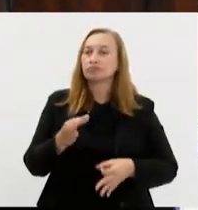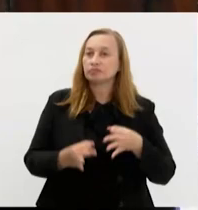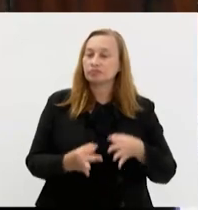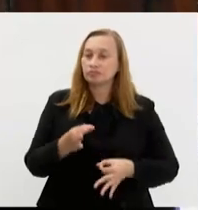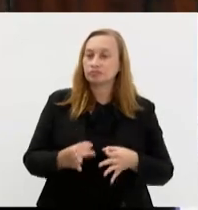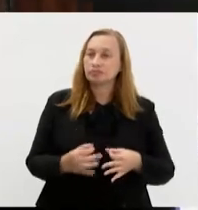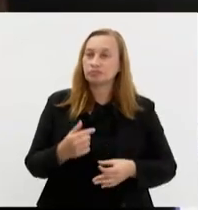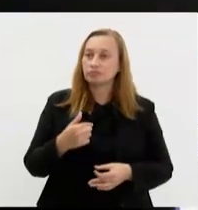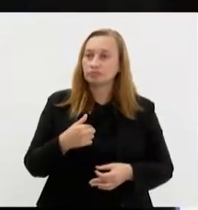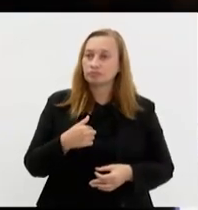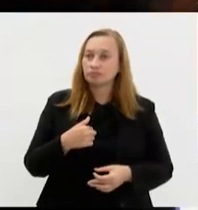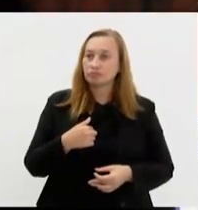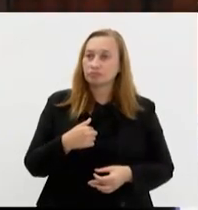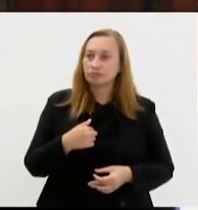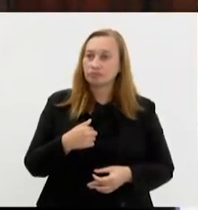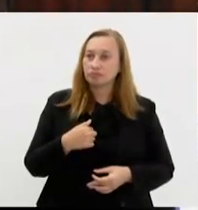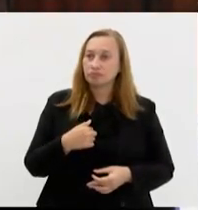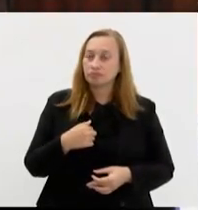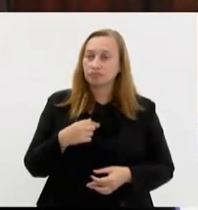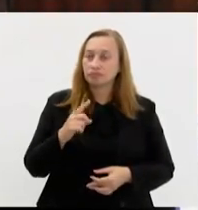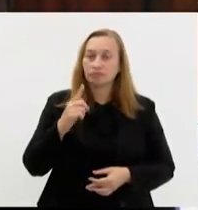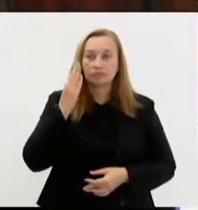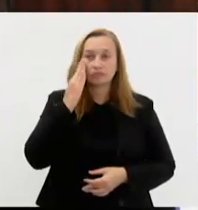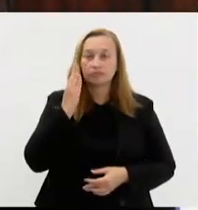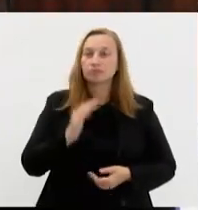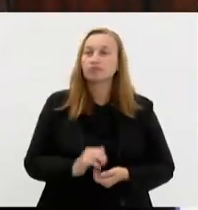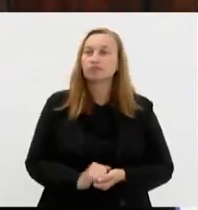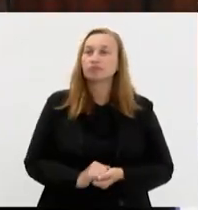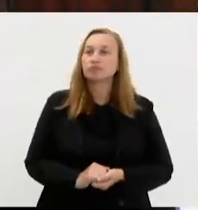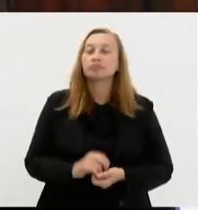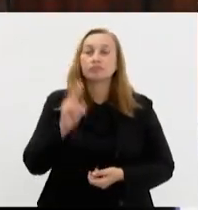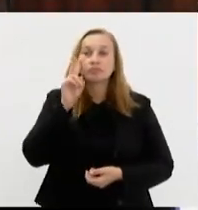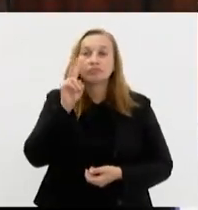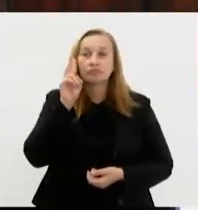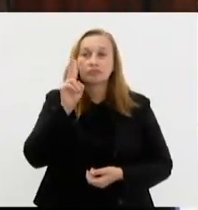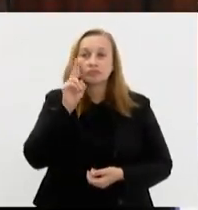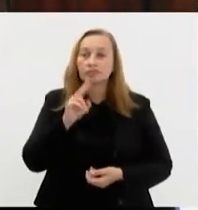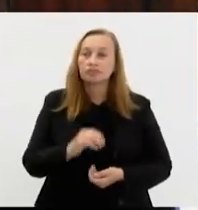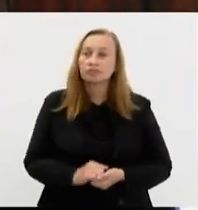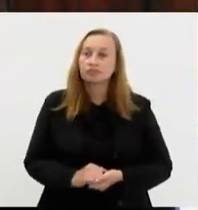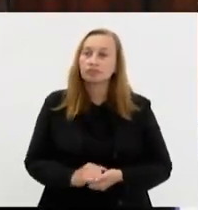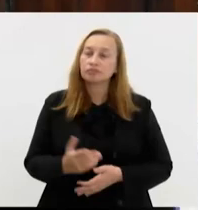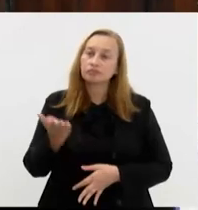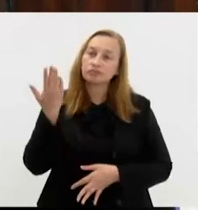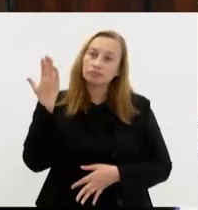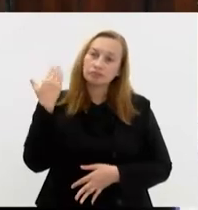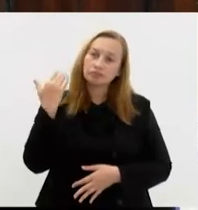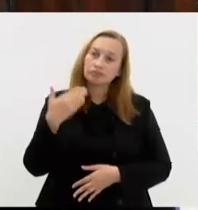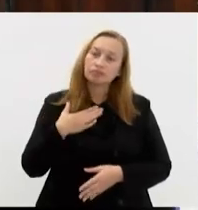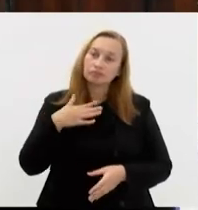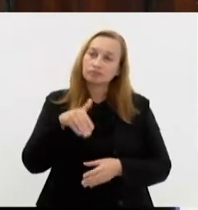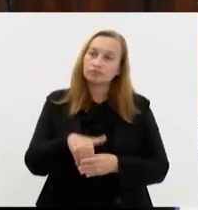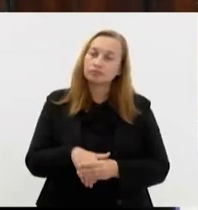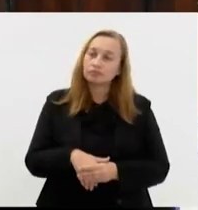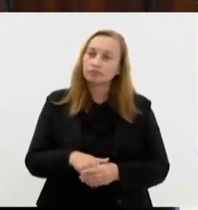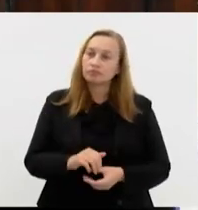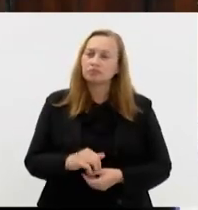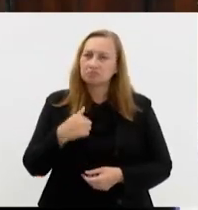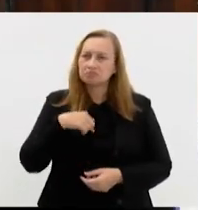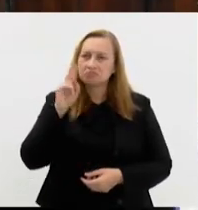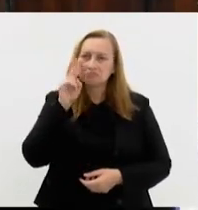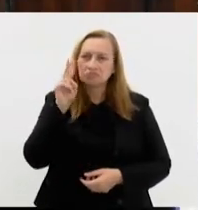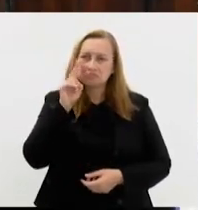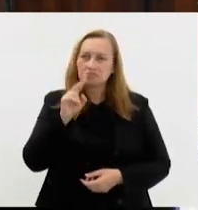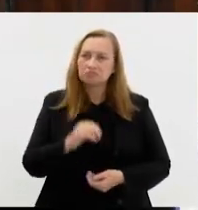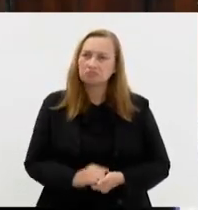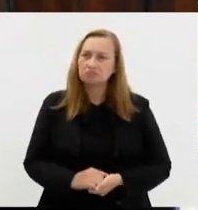corrente vencida ainda não convencida e e me lembro que a época do meu voto eu me lembrei